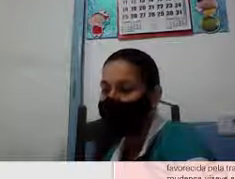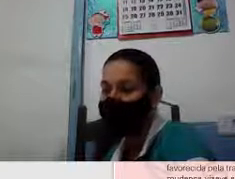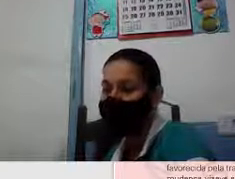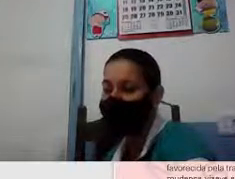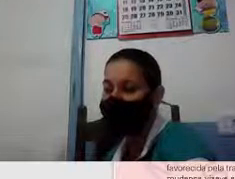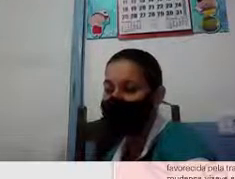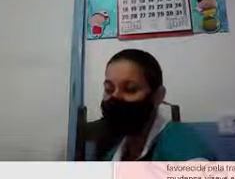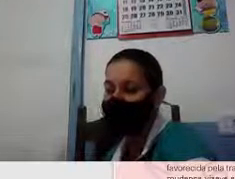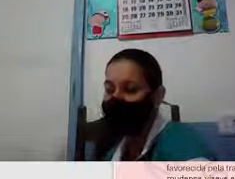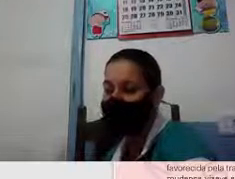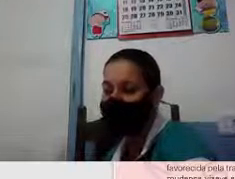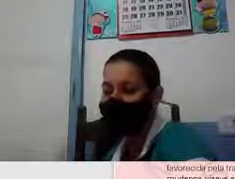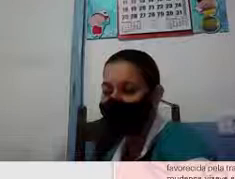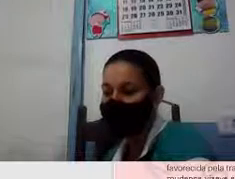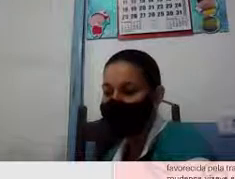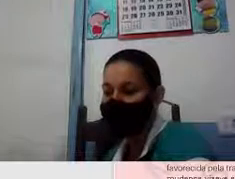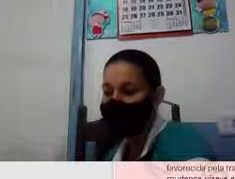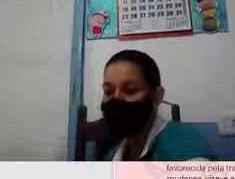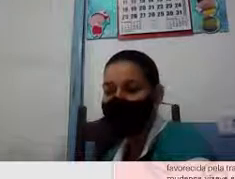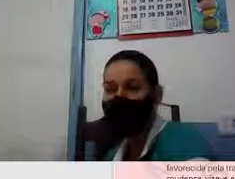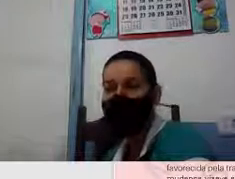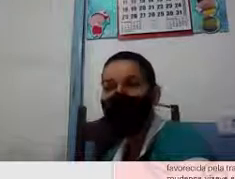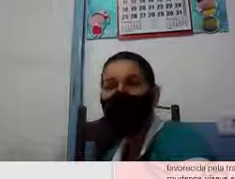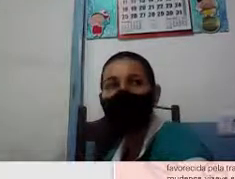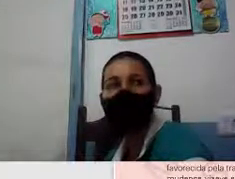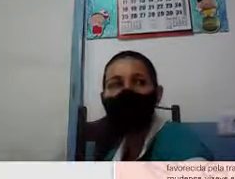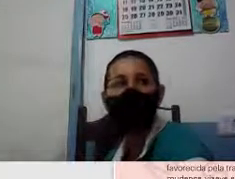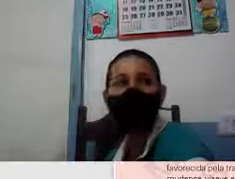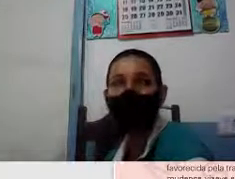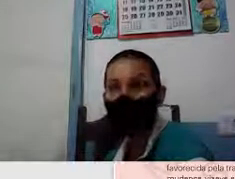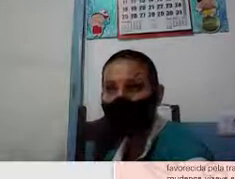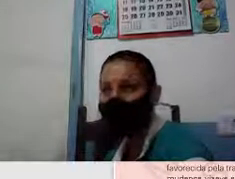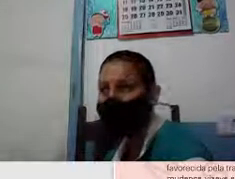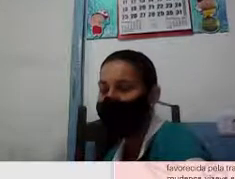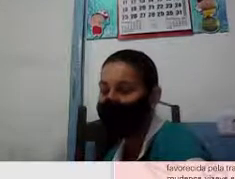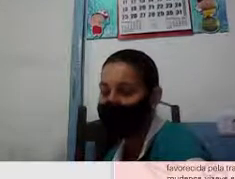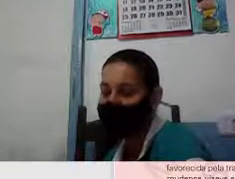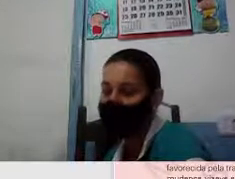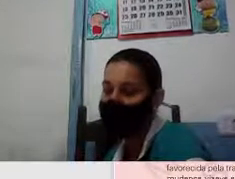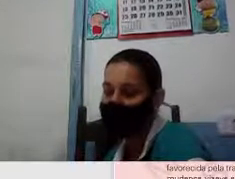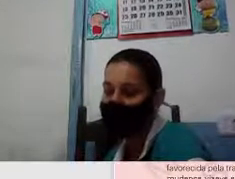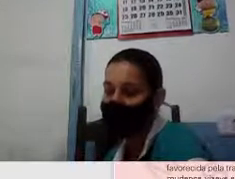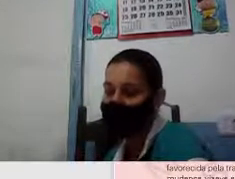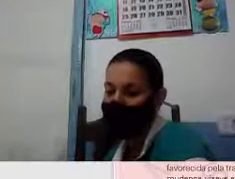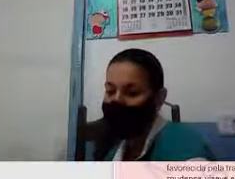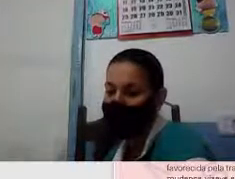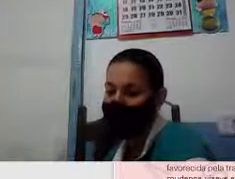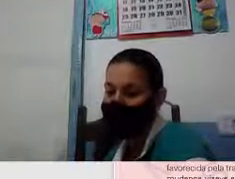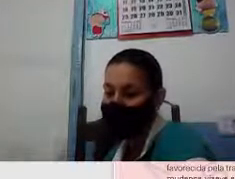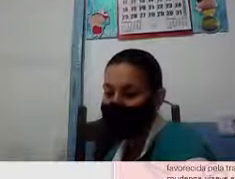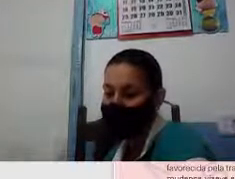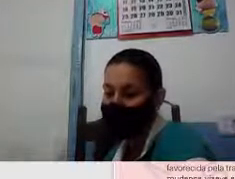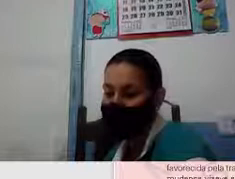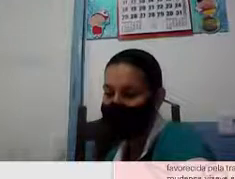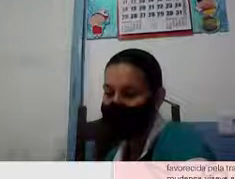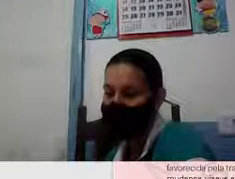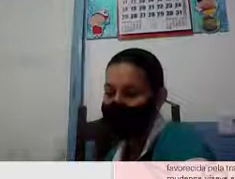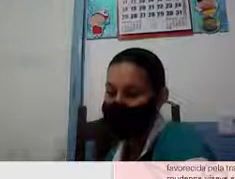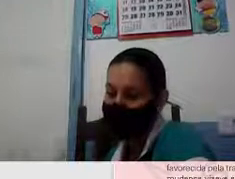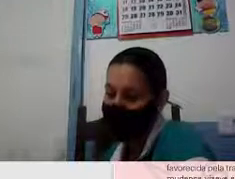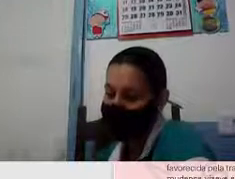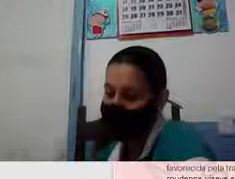Alguns dos grandes arcades, inclusive, participaram da Inconfidência Mineira, foi um dos marcos aí do arcadismo do